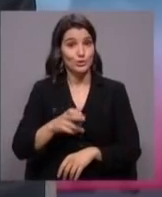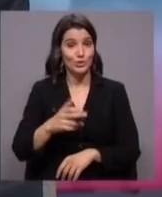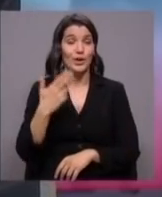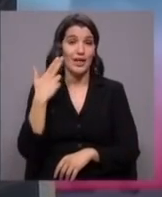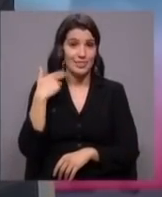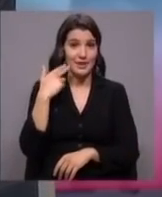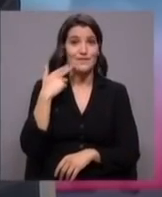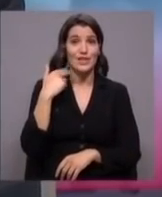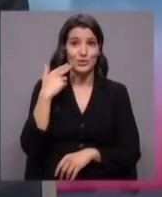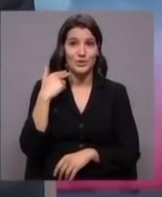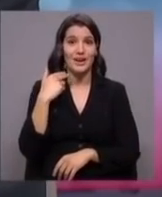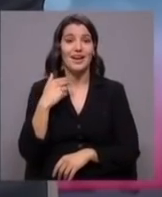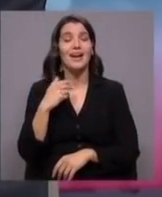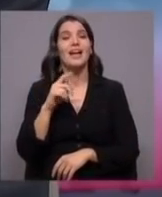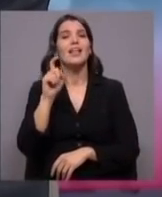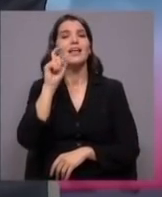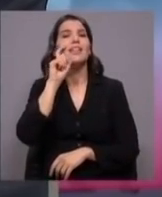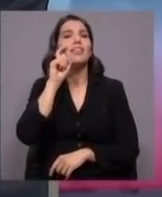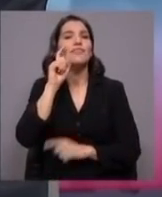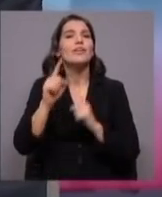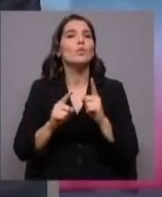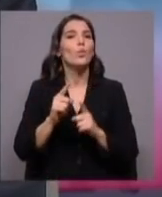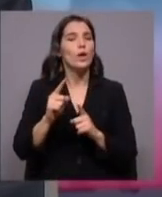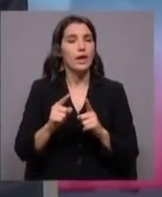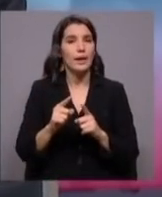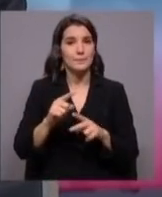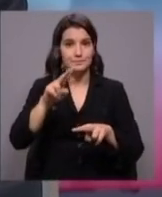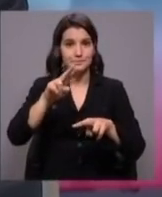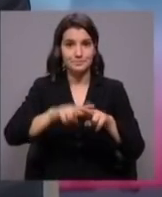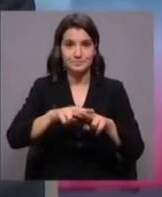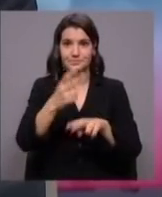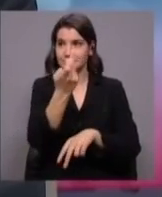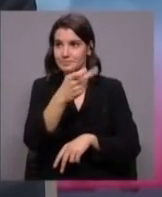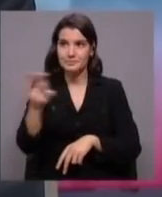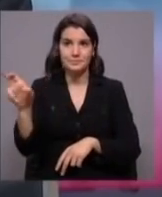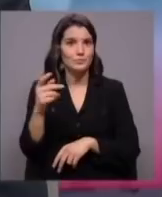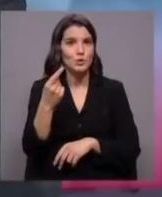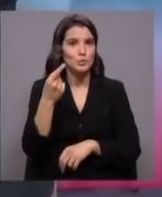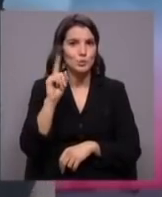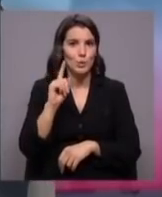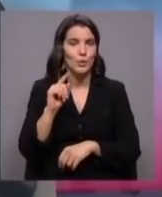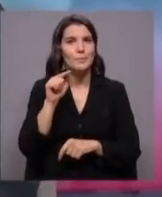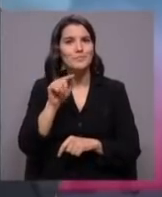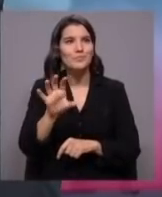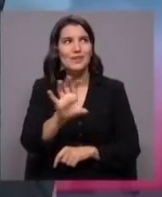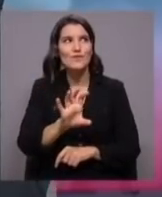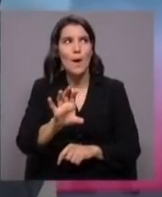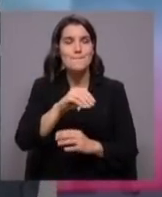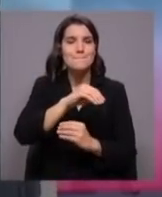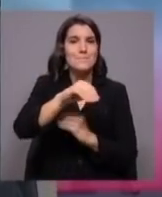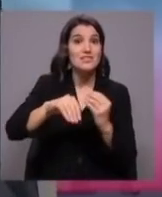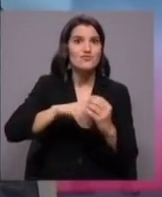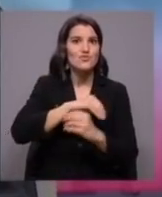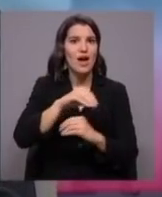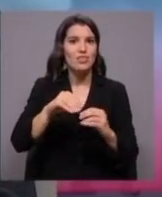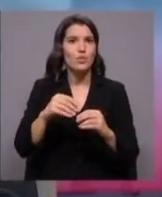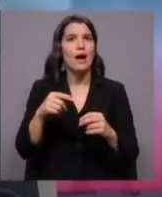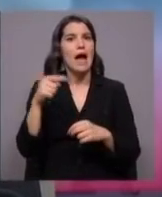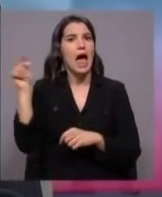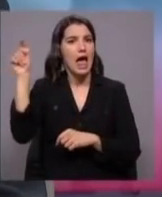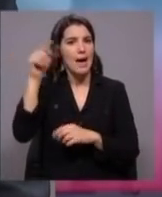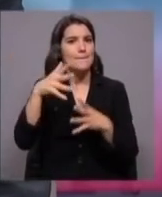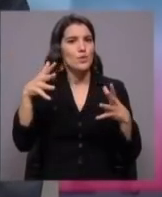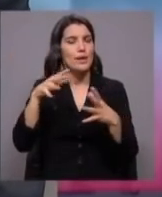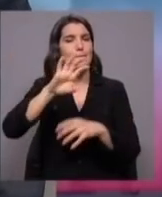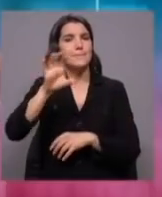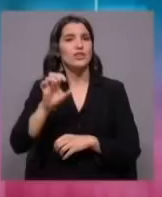Ventura, o que defende não é exatamente a prisão perpétua, mas é esse regime misto que existe na maior parte dos países da Europa. Mas aqui